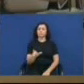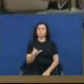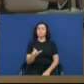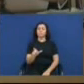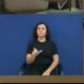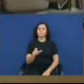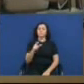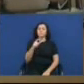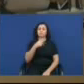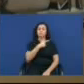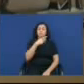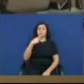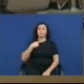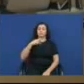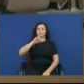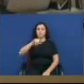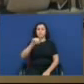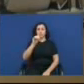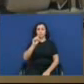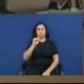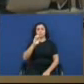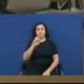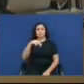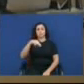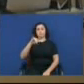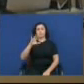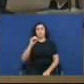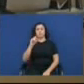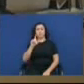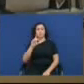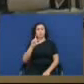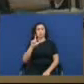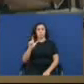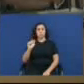reverendíssimo senhor pastor José Nicolau.